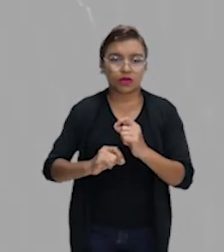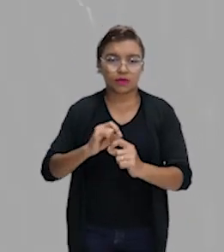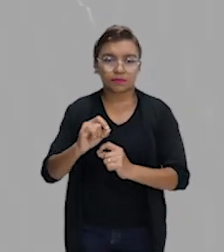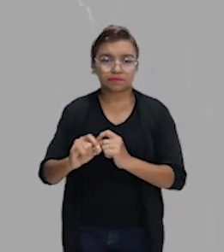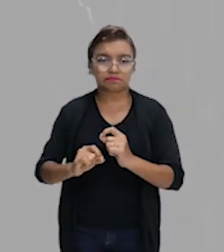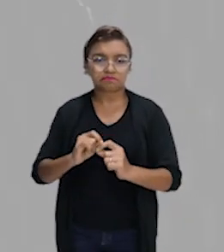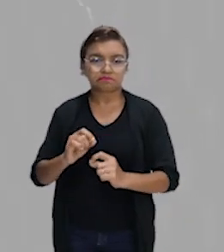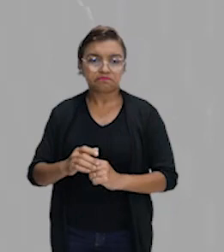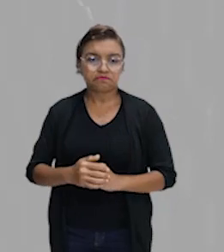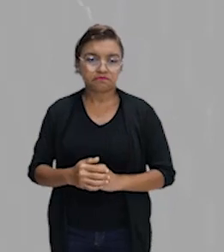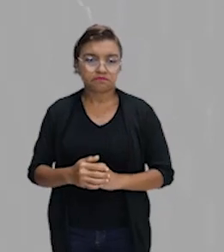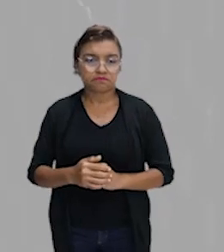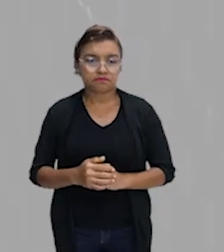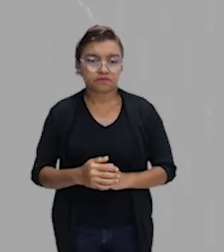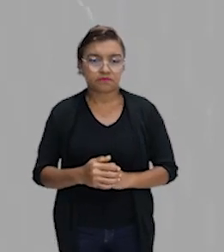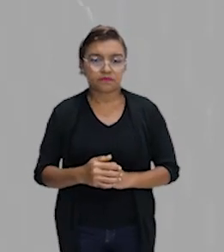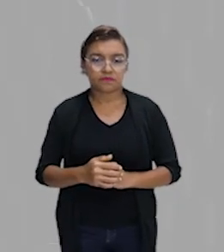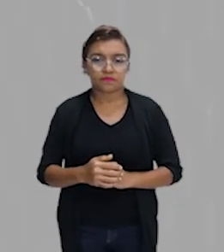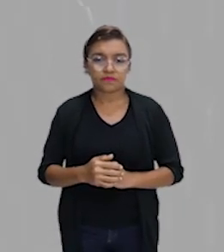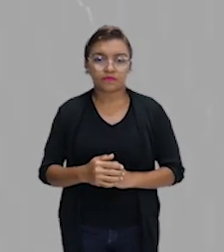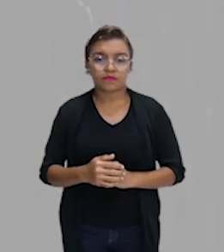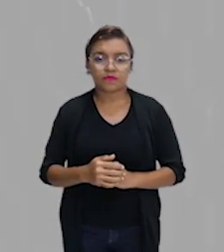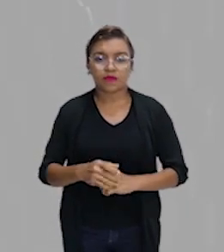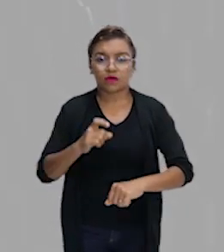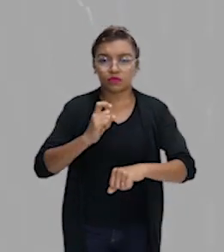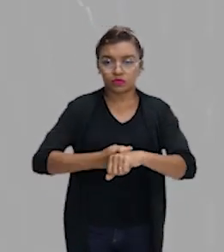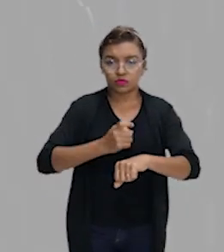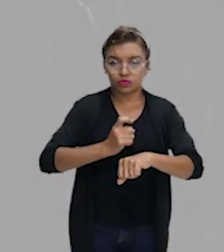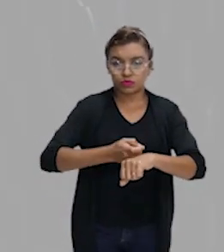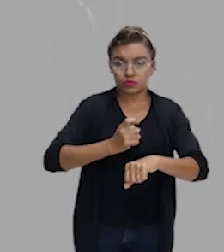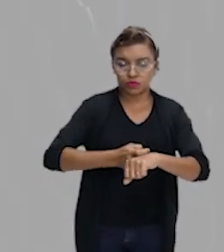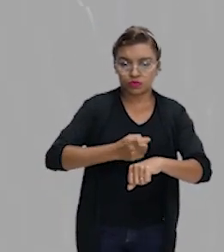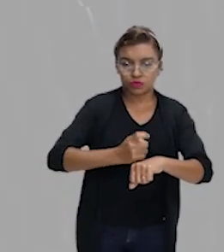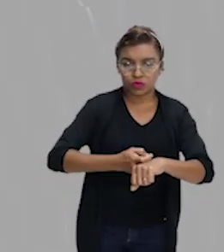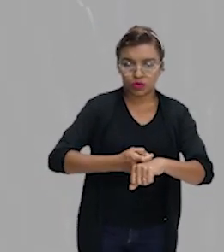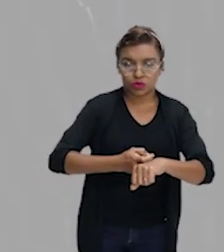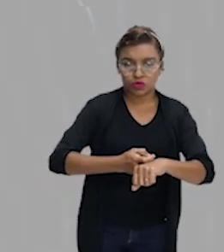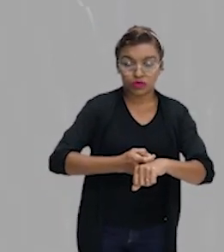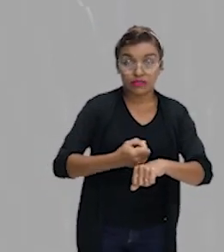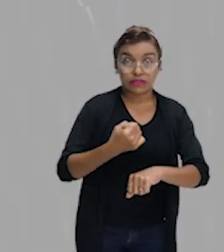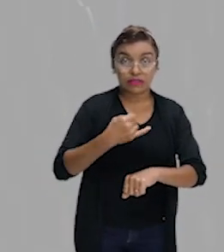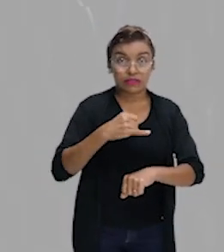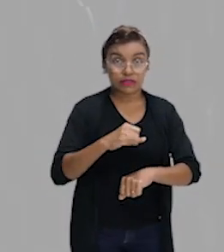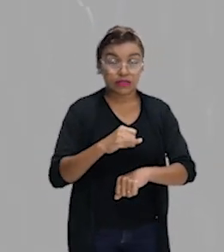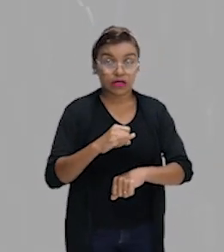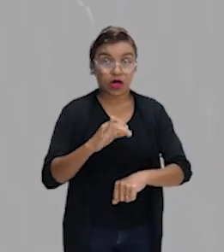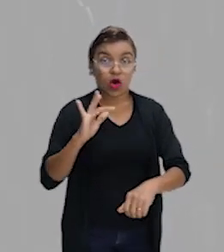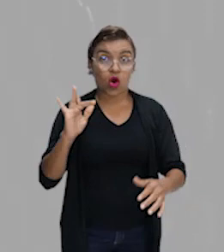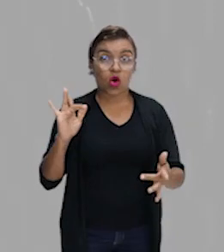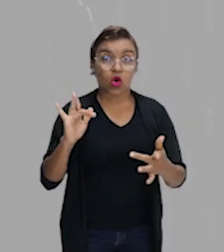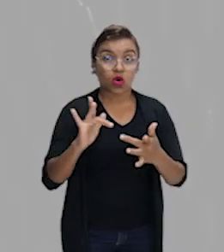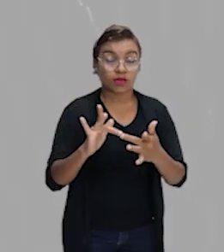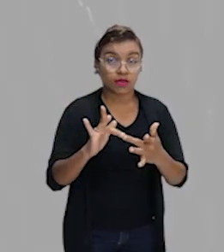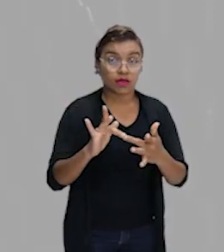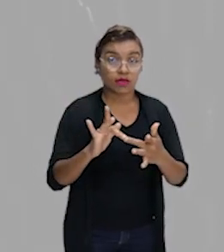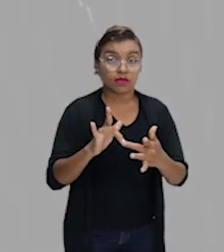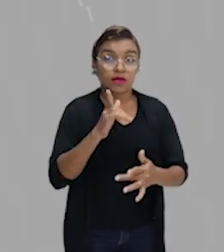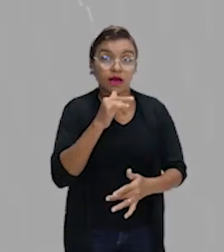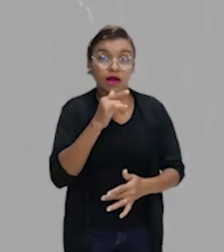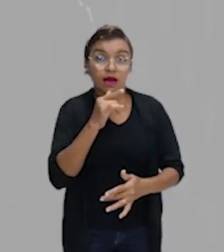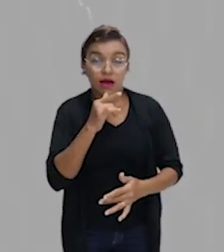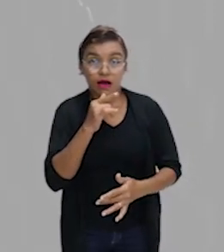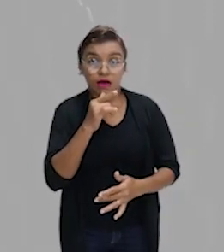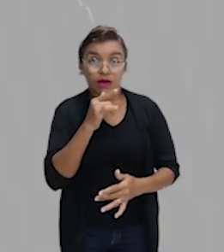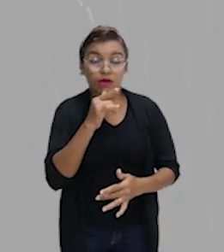prata no estado sólido, quando dissolvido em água, esse sal ele vai quebrar,